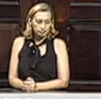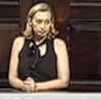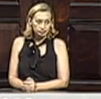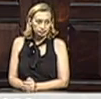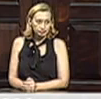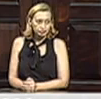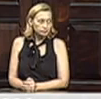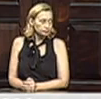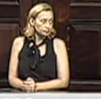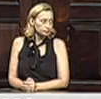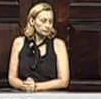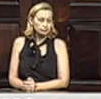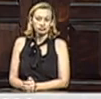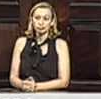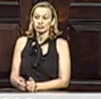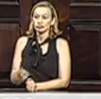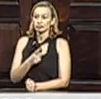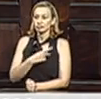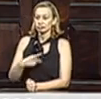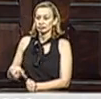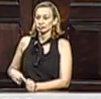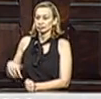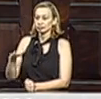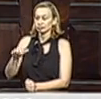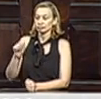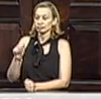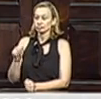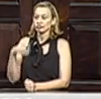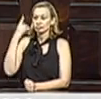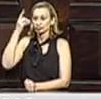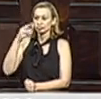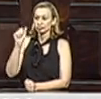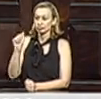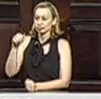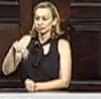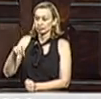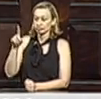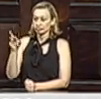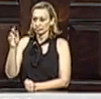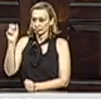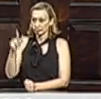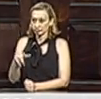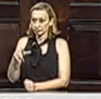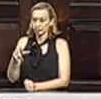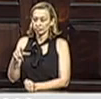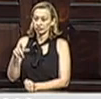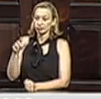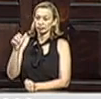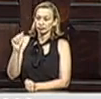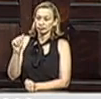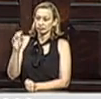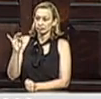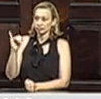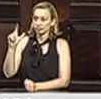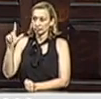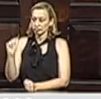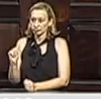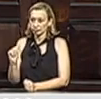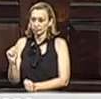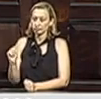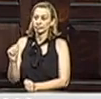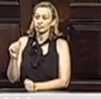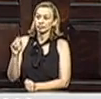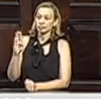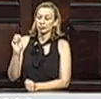presidência irá proceder à chamada. Deputado André Correia, André Lazzaroni, Aramis Brito, Átila Nunes presente vai votar,